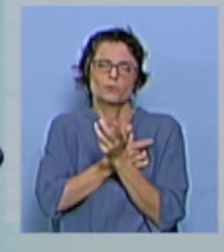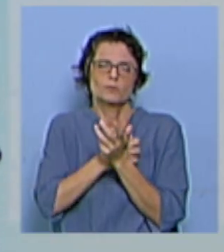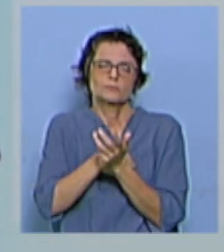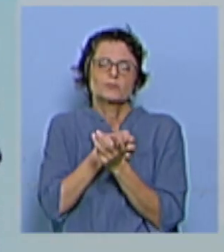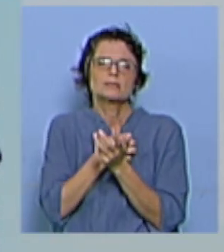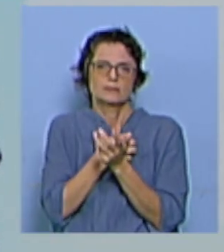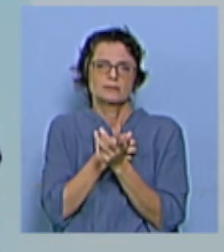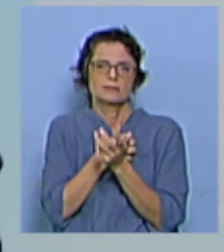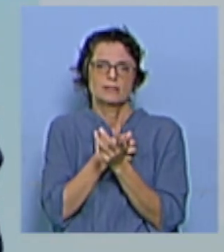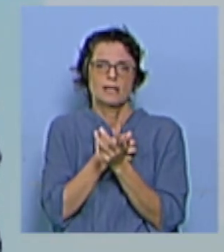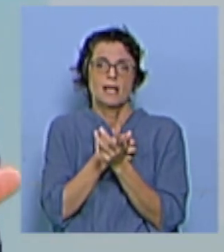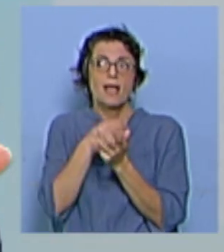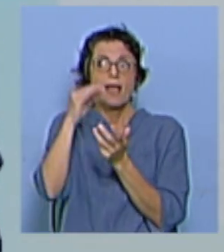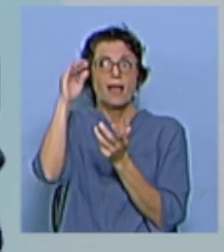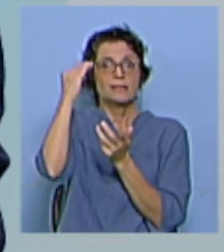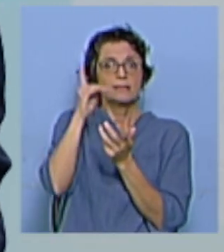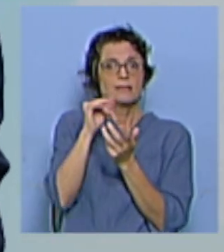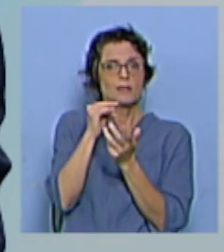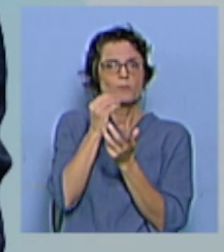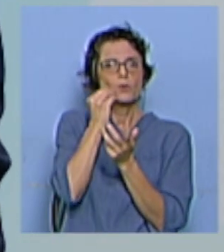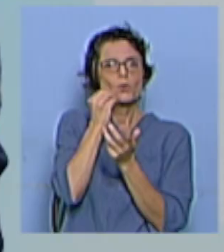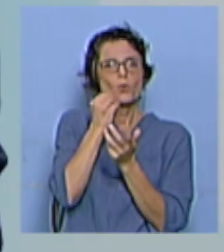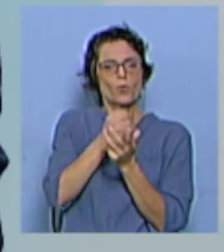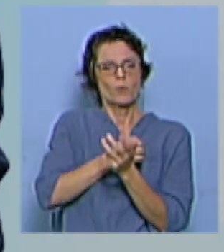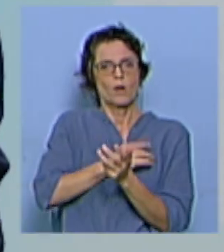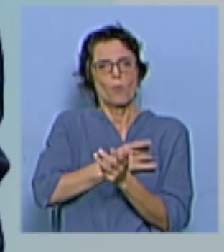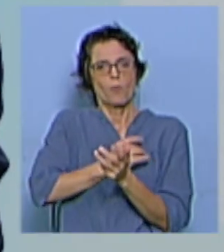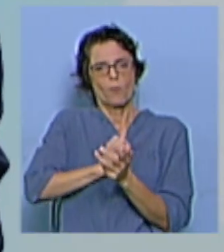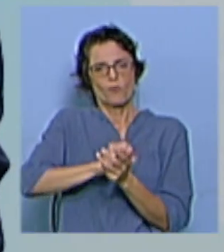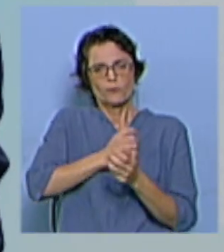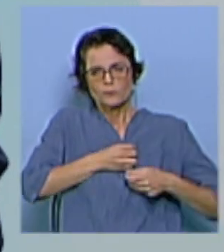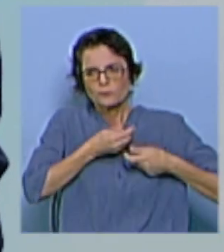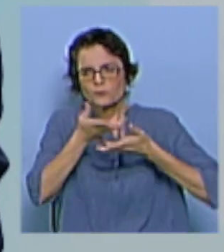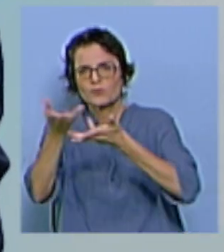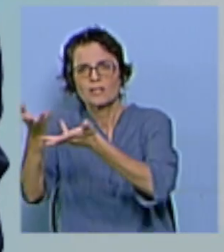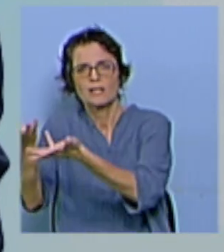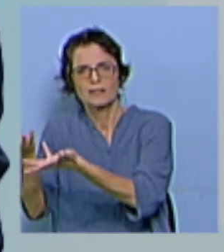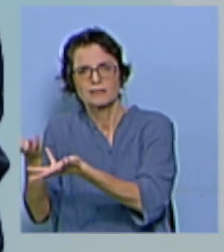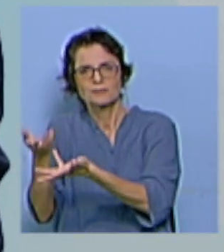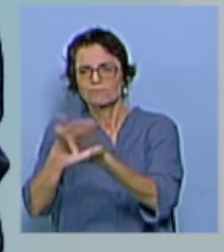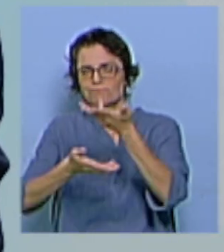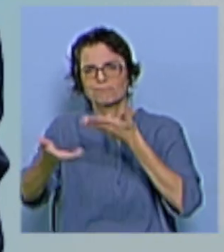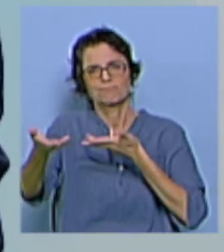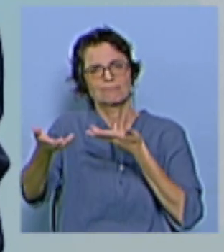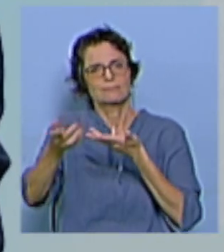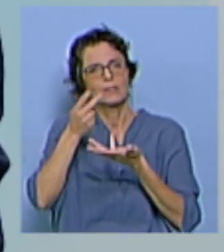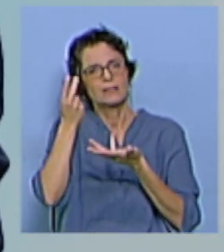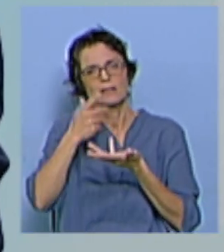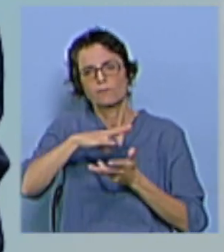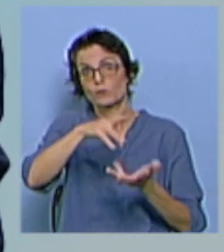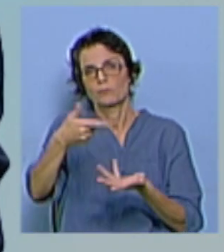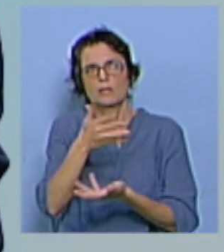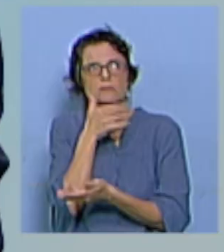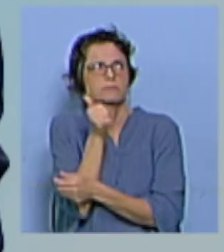ensinar a retribuir esse amor e depois concorrer connosco para que o amor seja uma constante na nossa vida e na vida do mundo. Eu acho isso extraordinário,